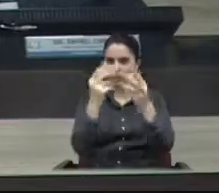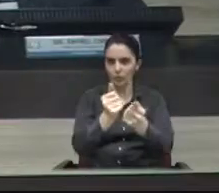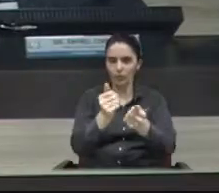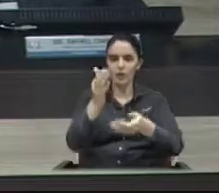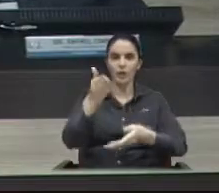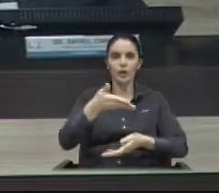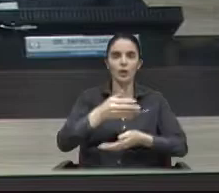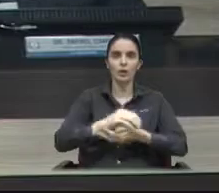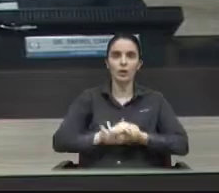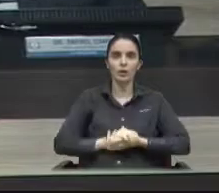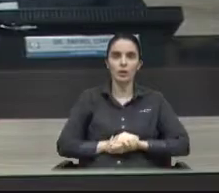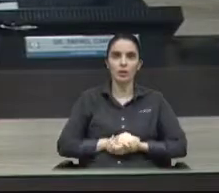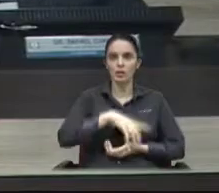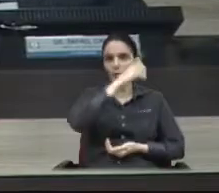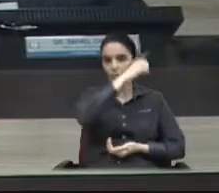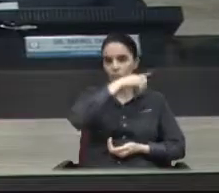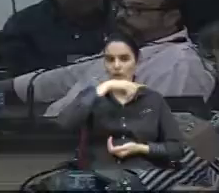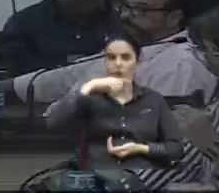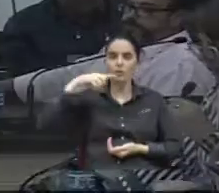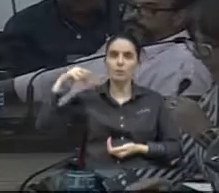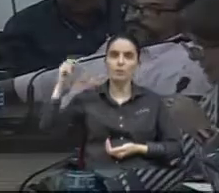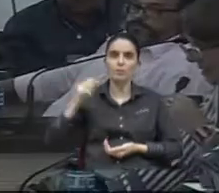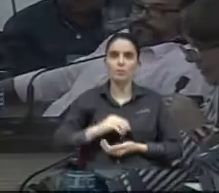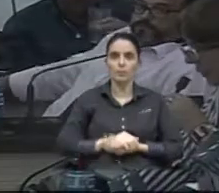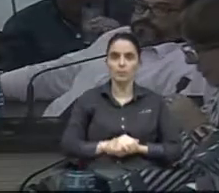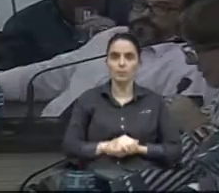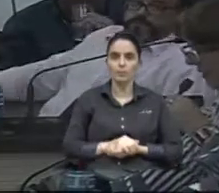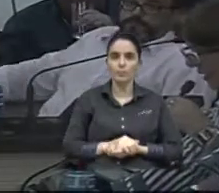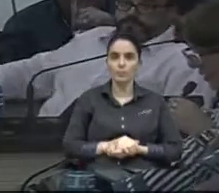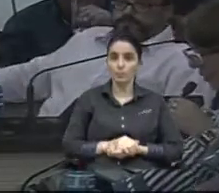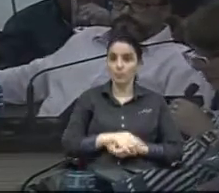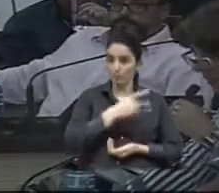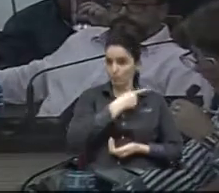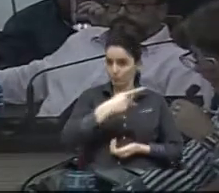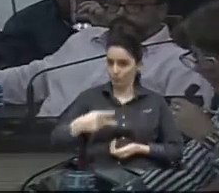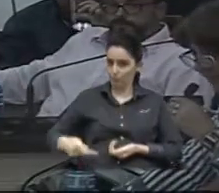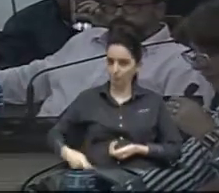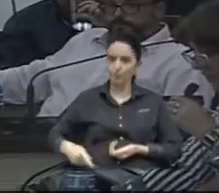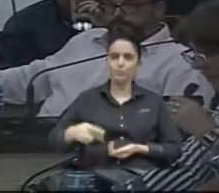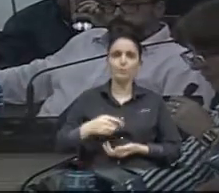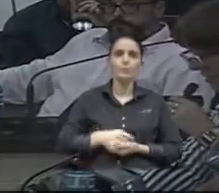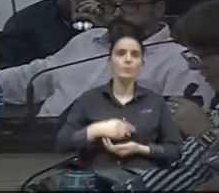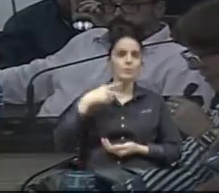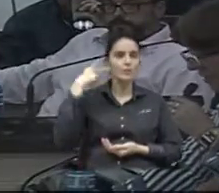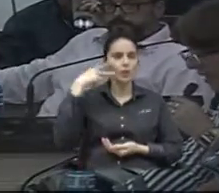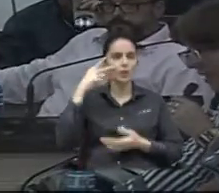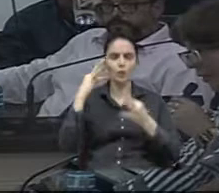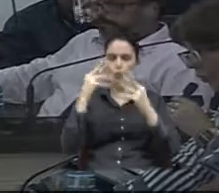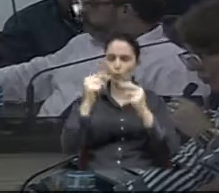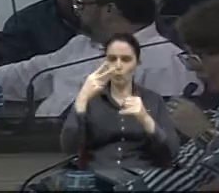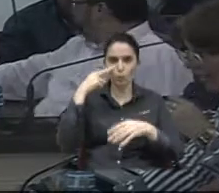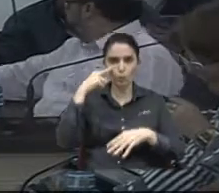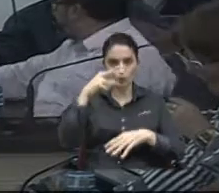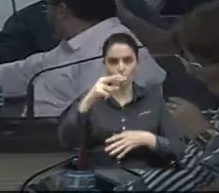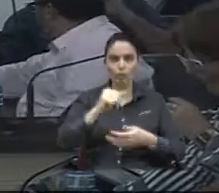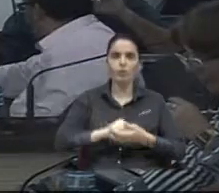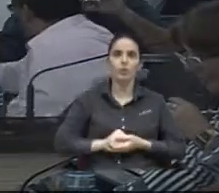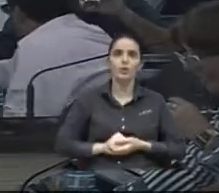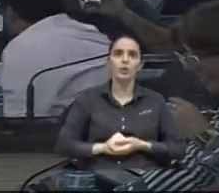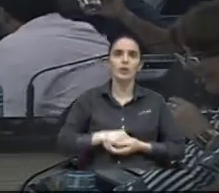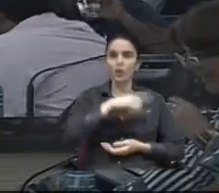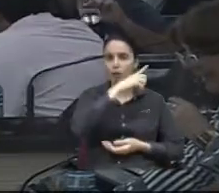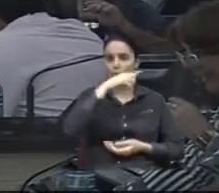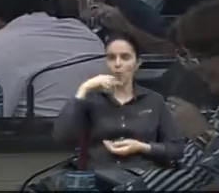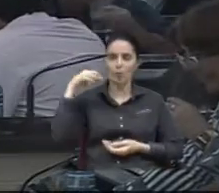vereadora maria costa presidente e novos colegas a todos nos assiste como mulher não